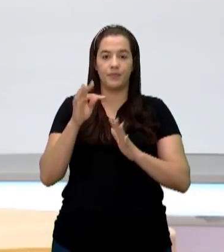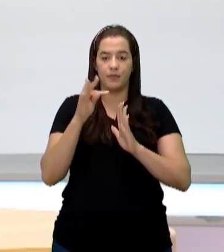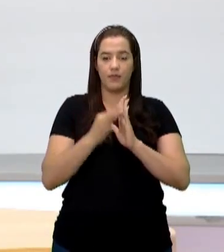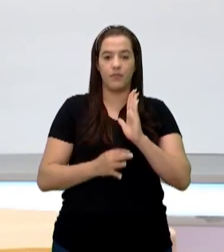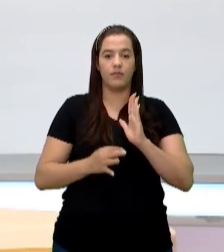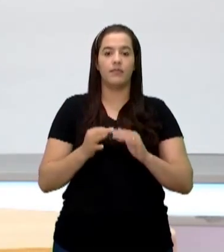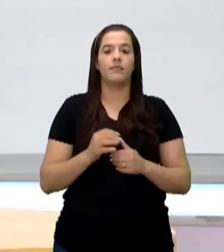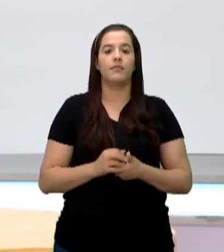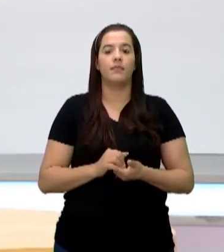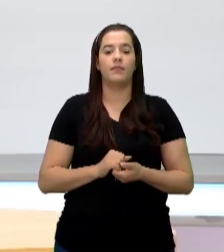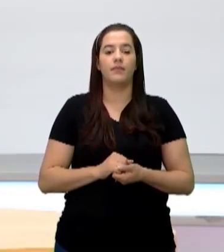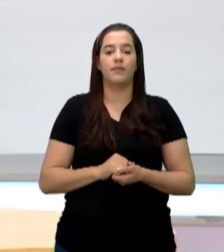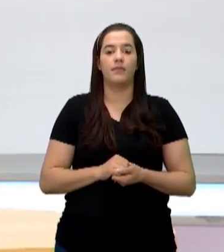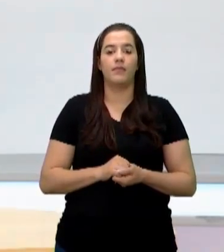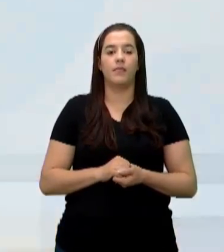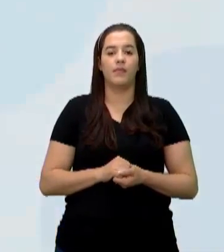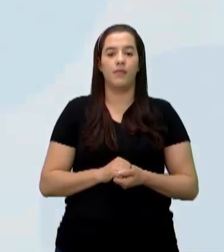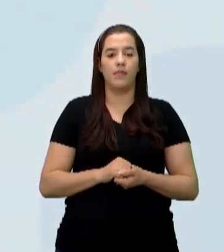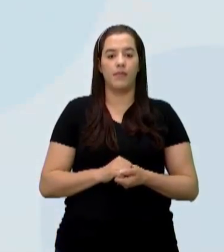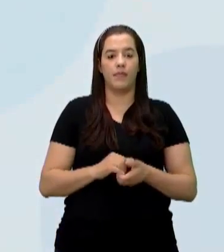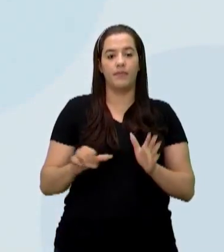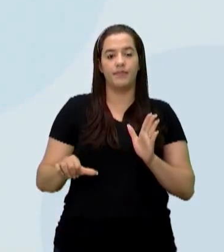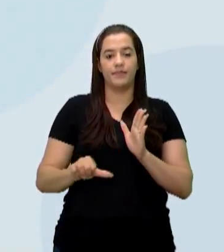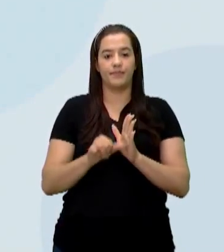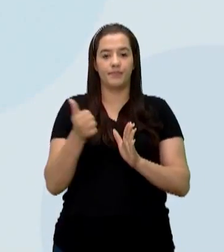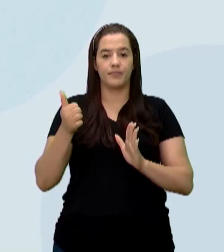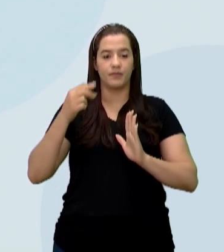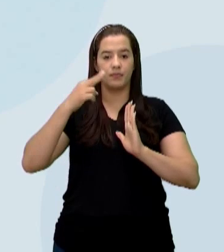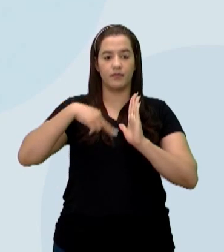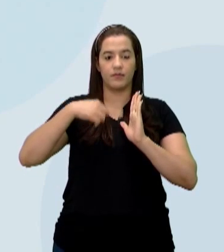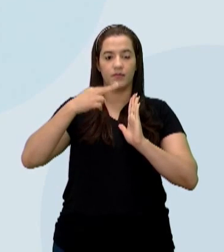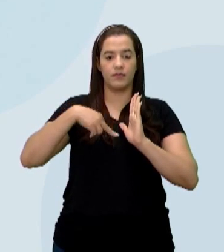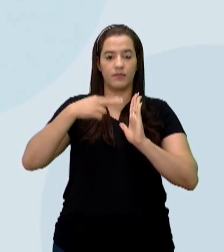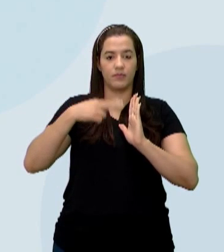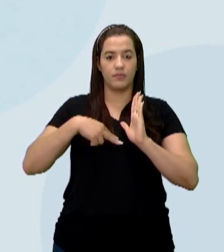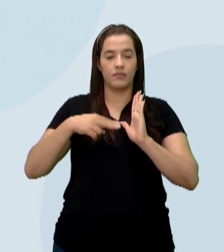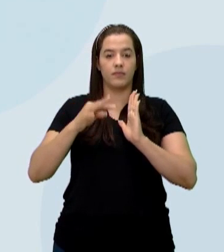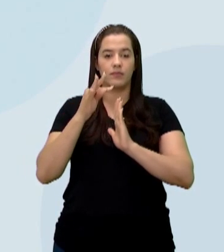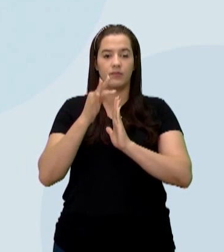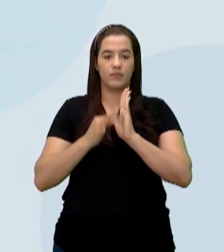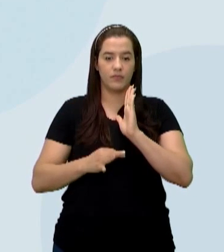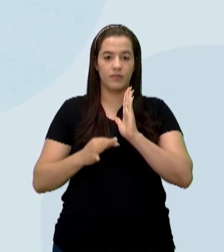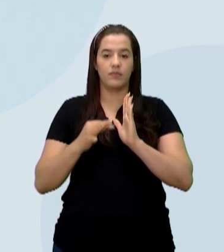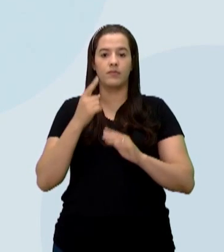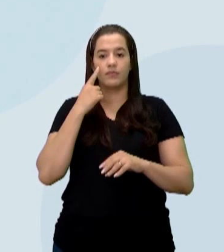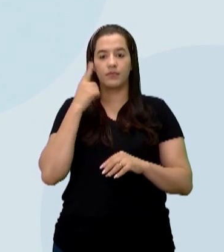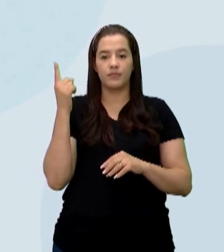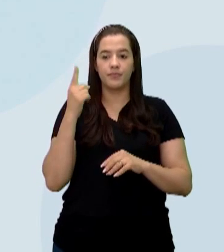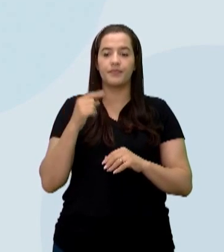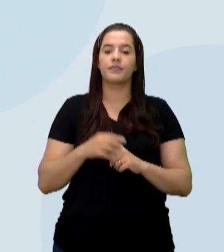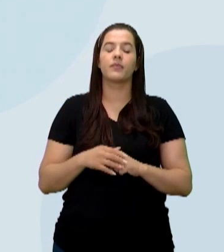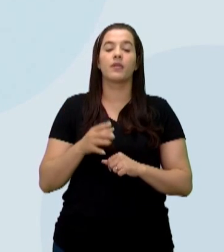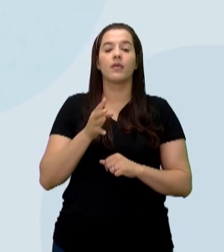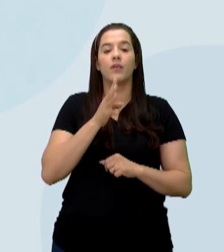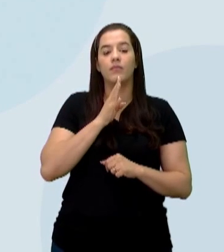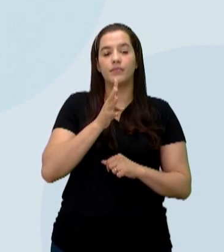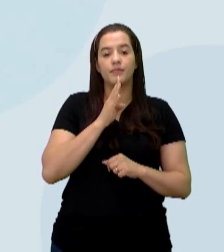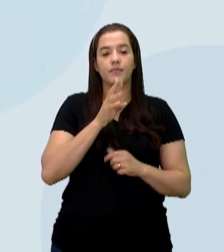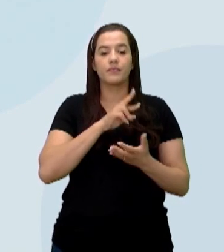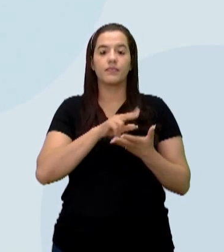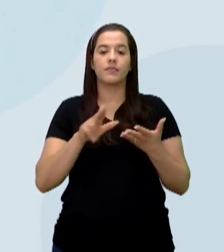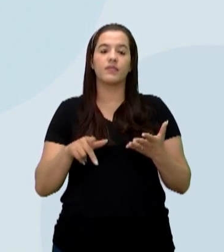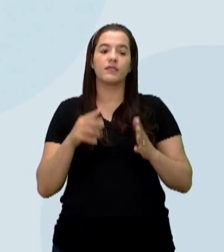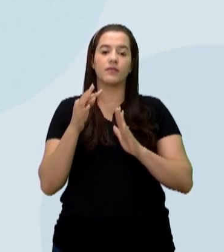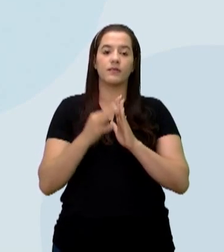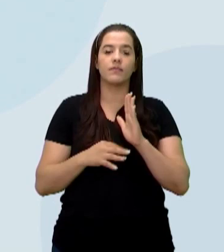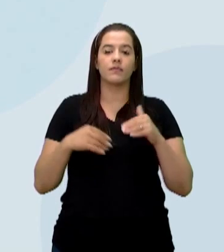texto. Vamos lá, vamos fazer a leitura. É a primeira leitura, tá? É a leitura de reconhecimento aí. Que texto